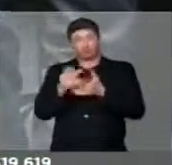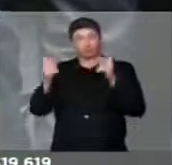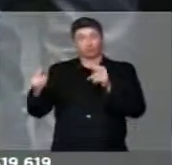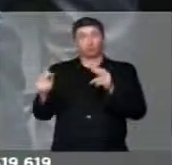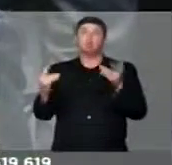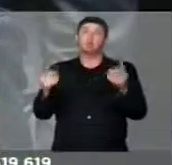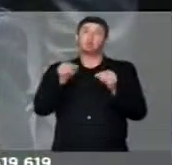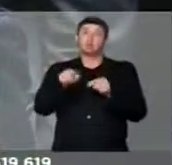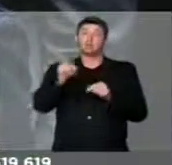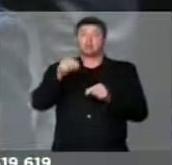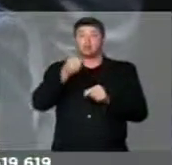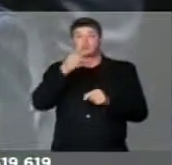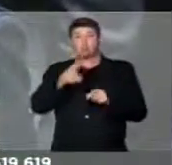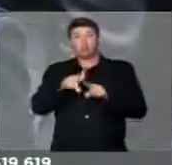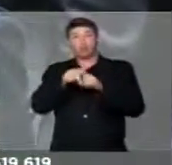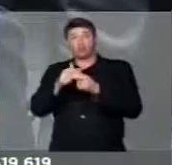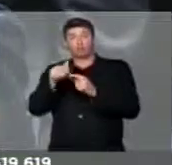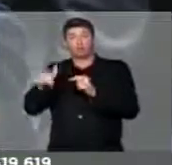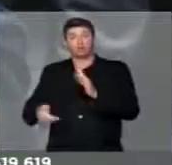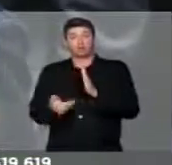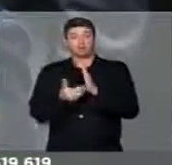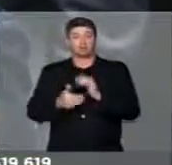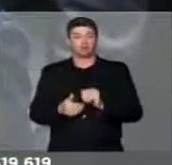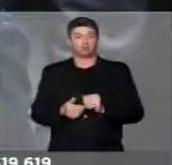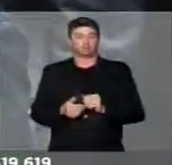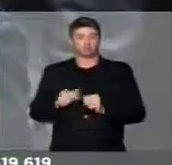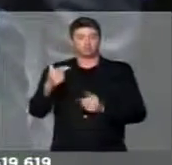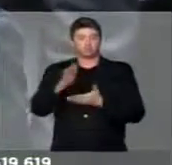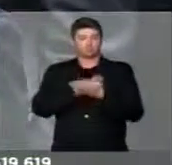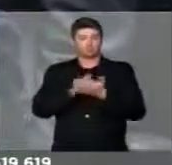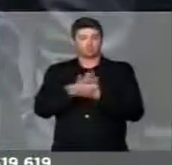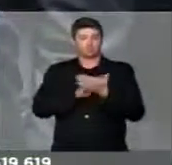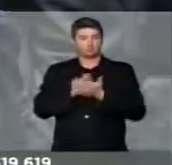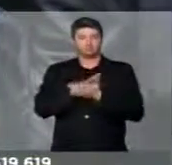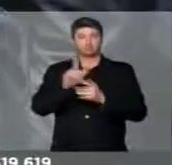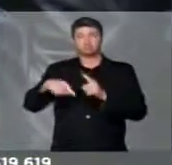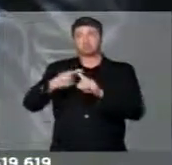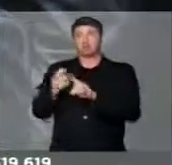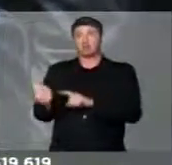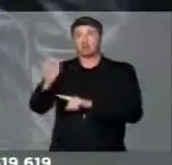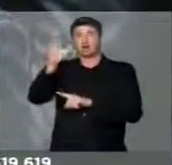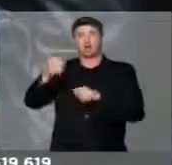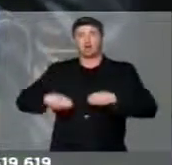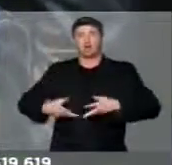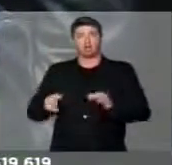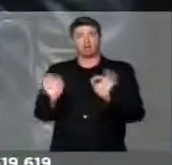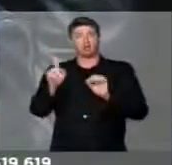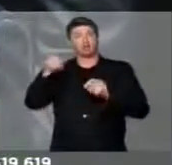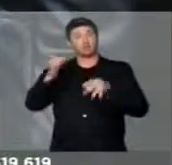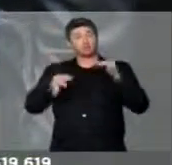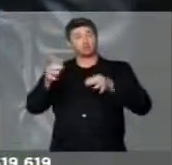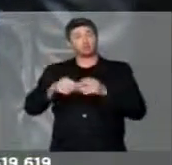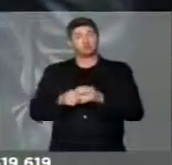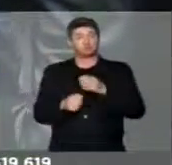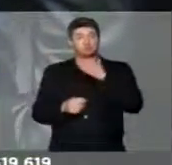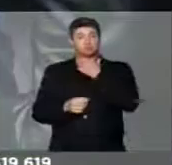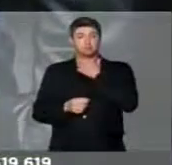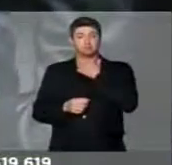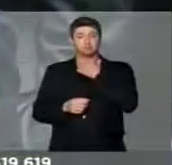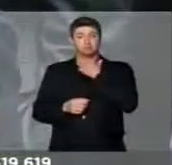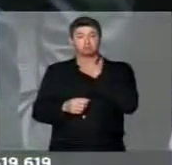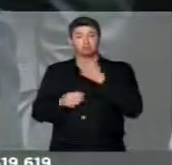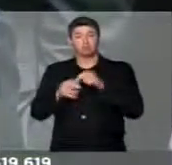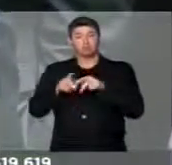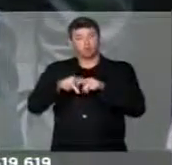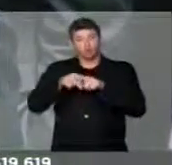medida reparadora que esta casa dota e não há nenhum aumento de custeio é a justiça que nós estamos fazendo nós estamos corrigindo